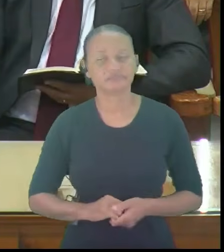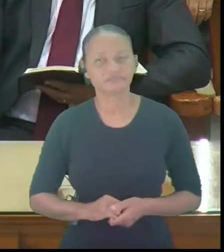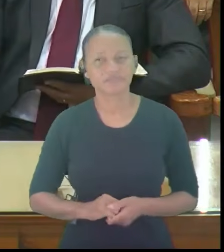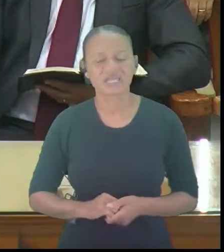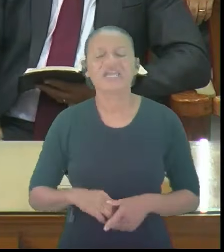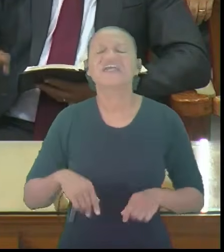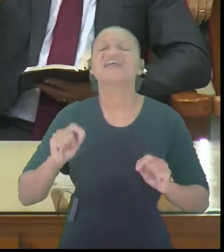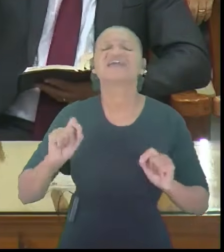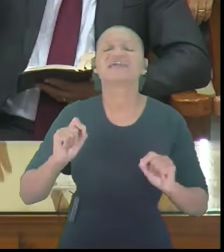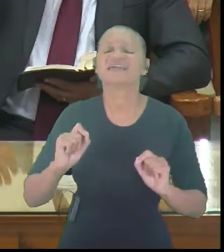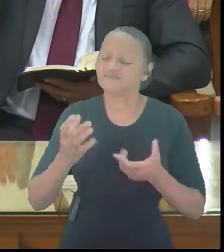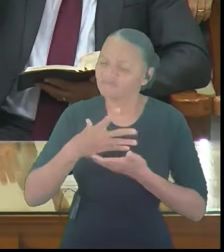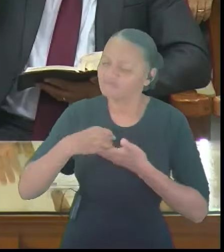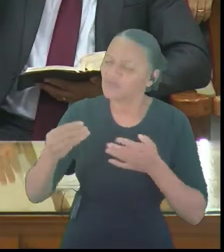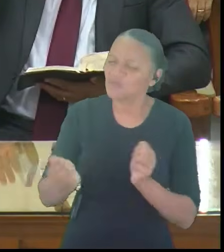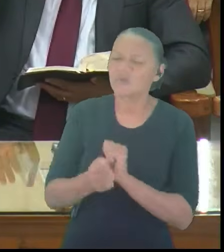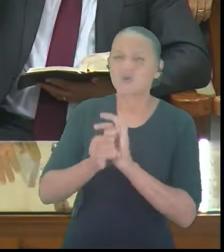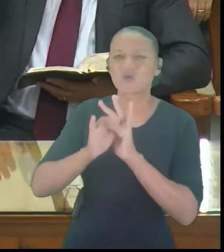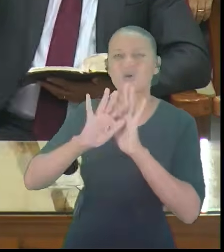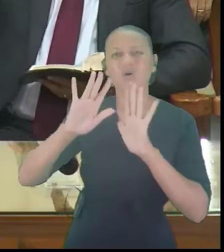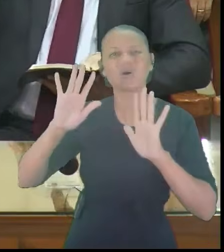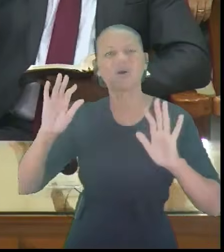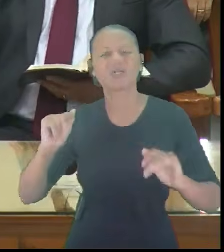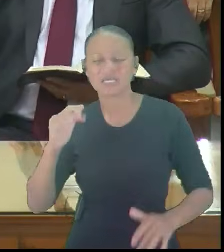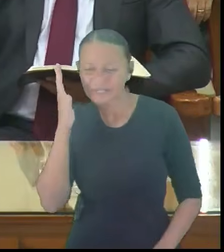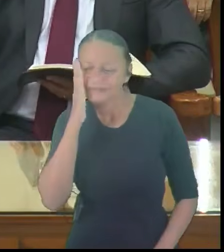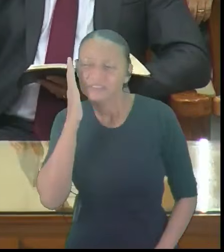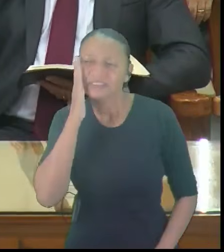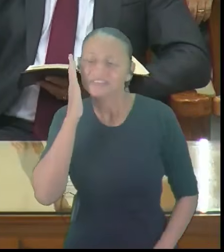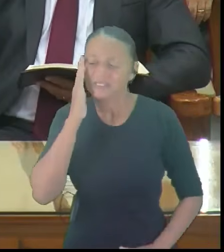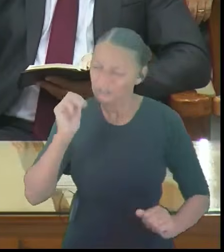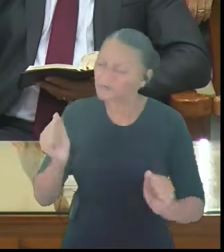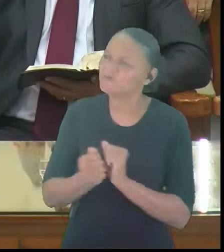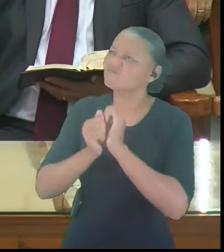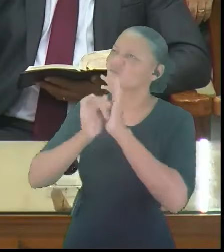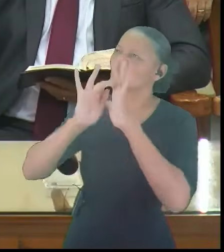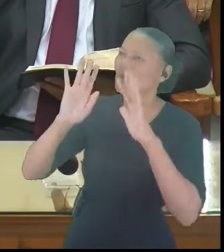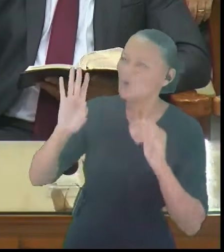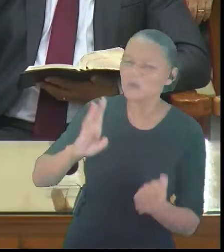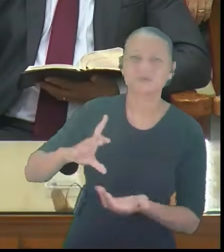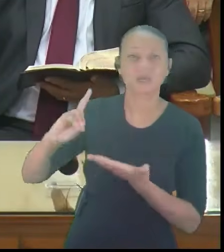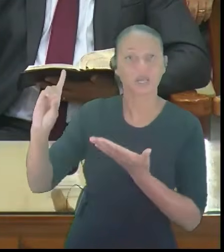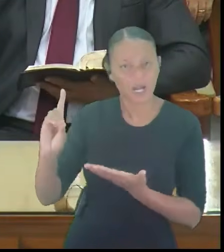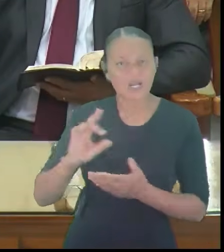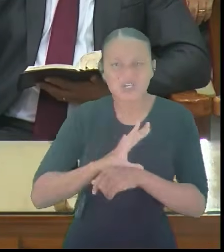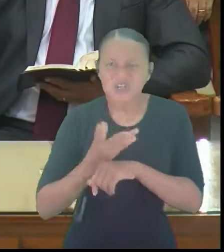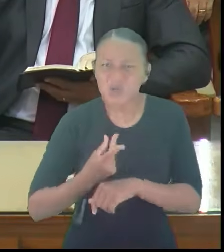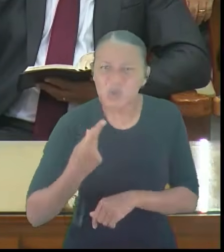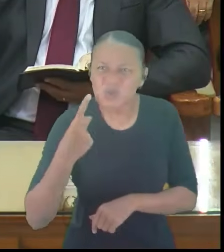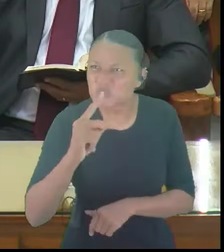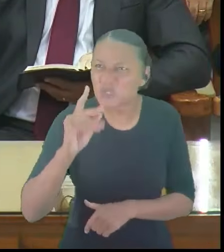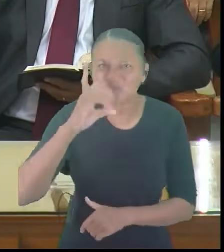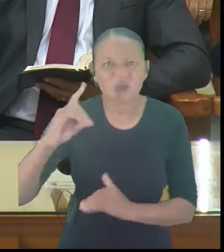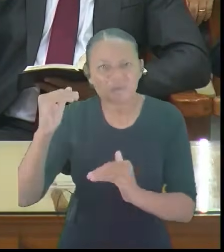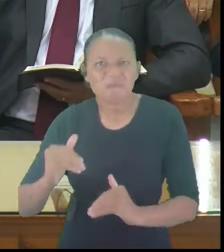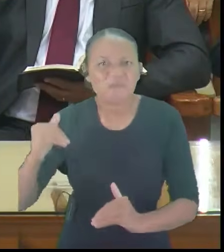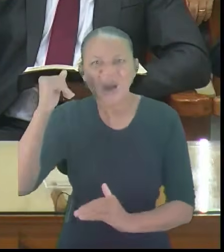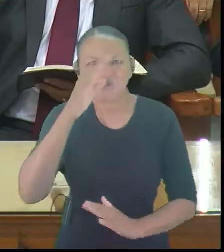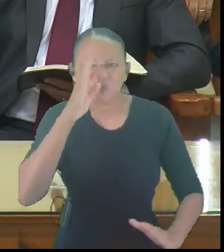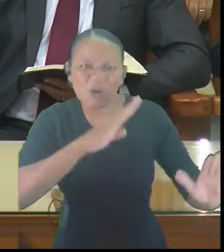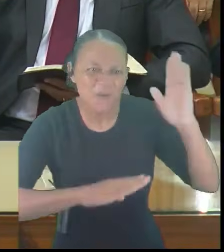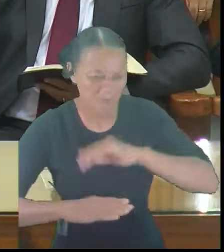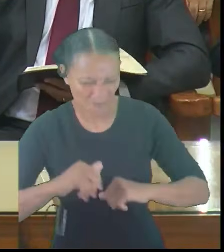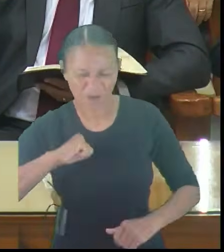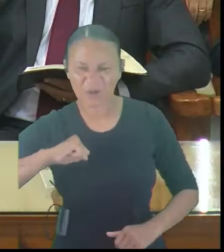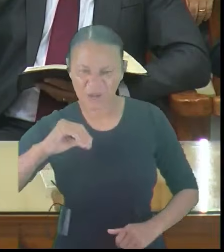Quem dá um glória para Jesus? Quem está entendendo e dá um glória para Deus, igreja? O teu Deus é maior do que Anás, é maior do que